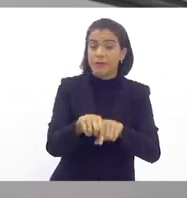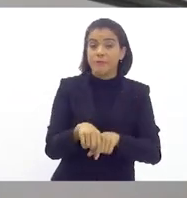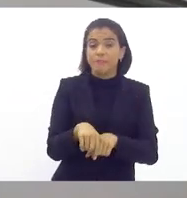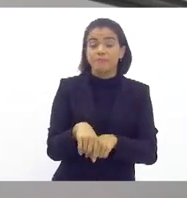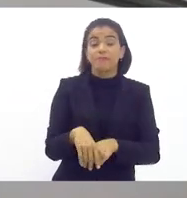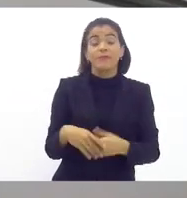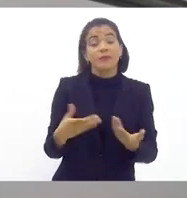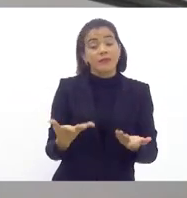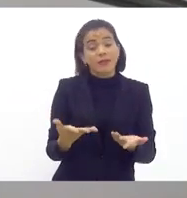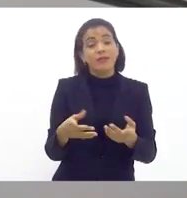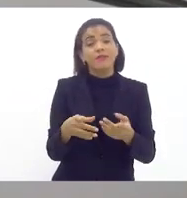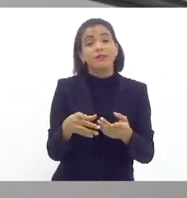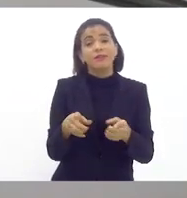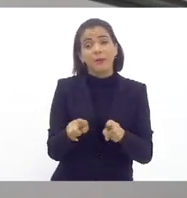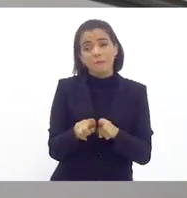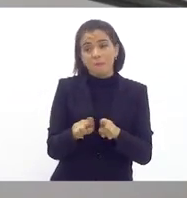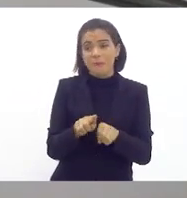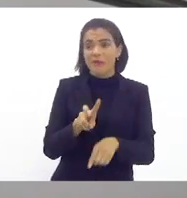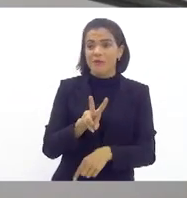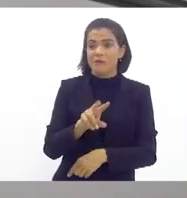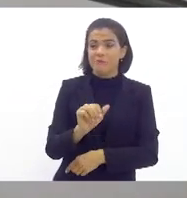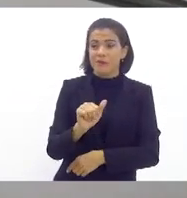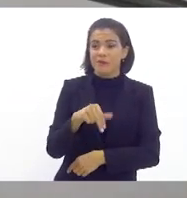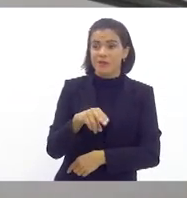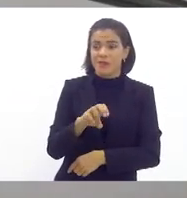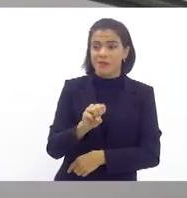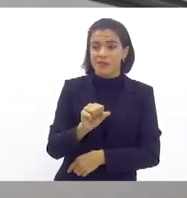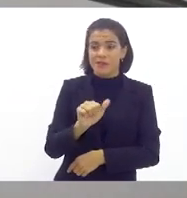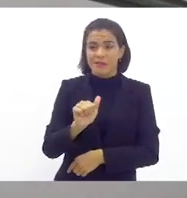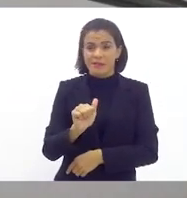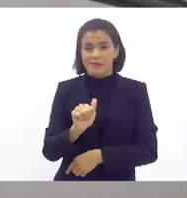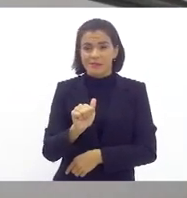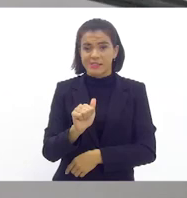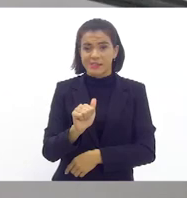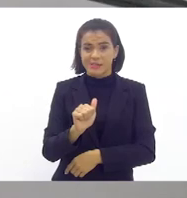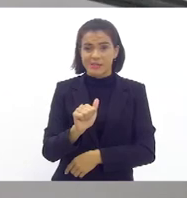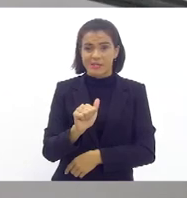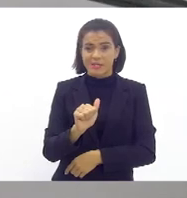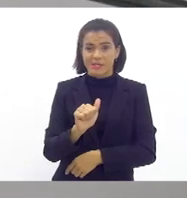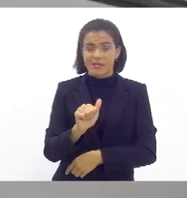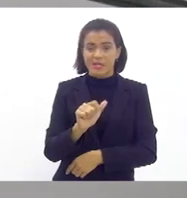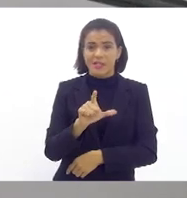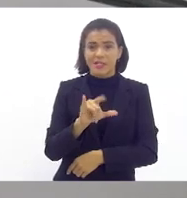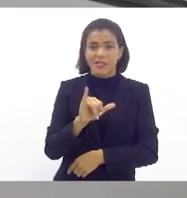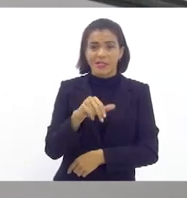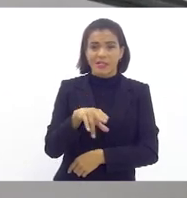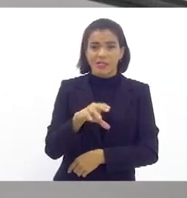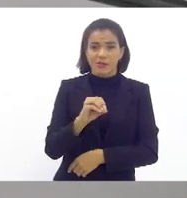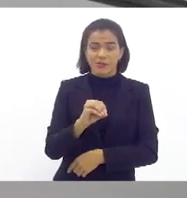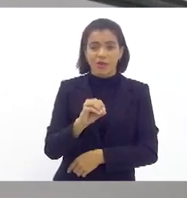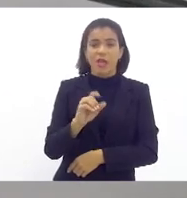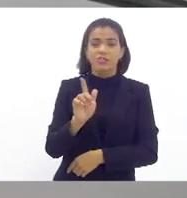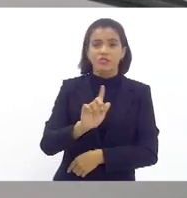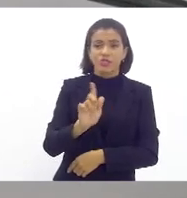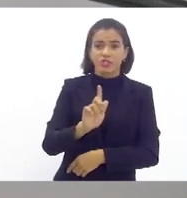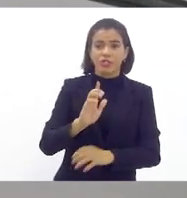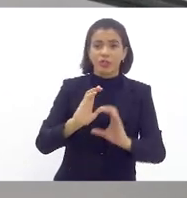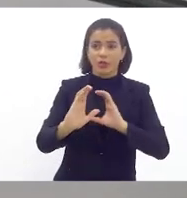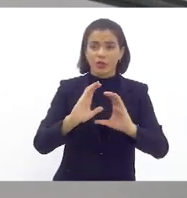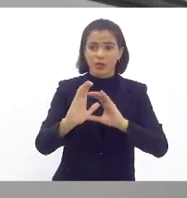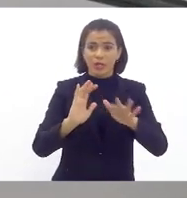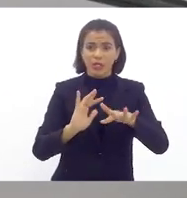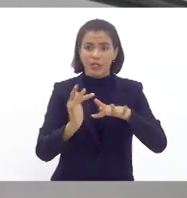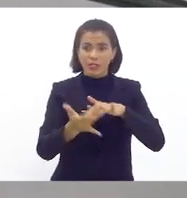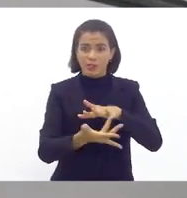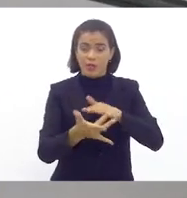também aqui colocar a Vanessa Lino, que é gerente de comunicação de redes sociais que também